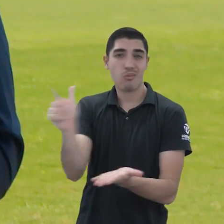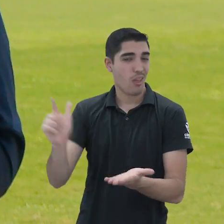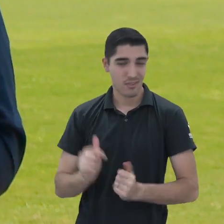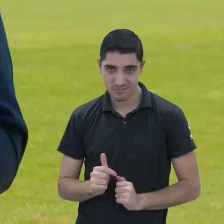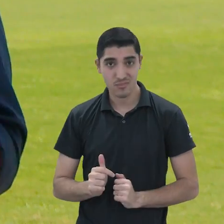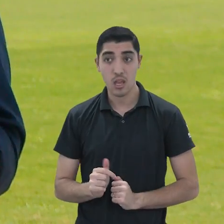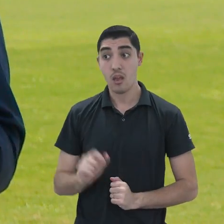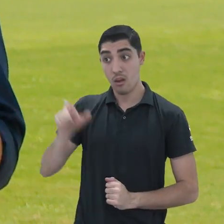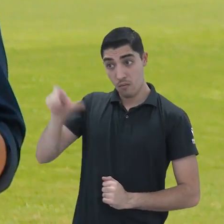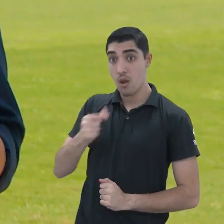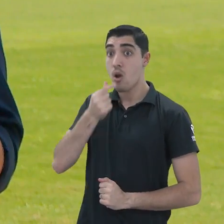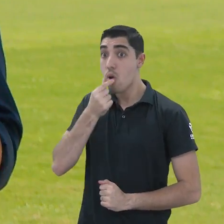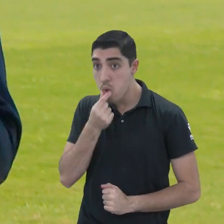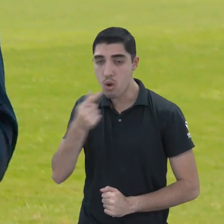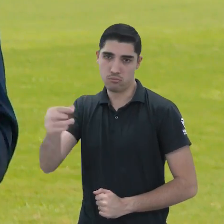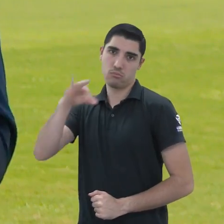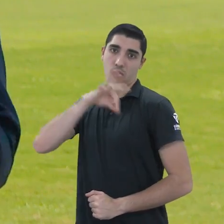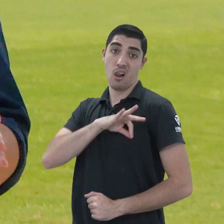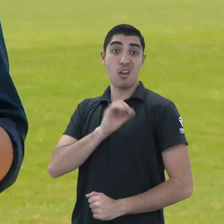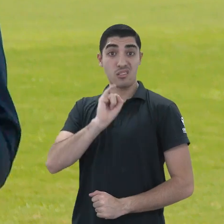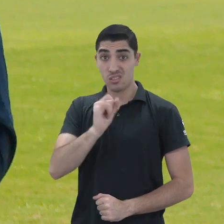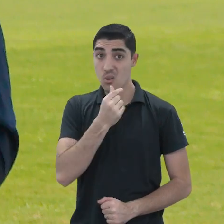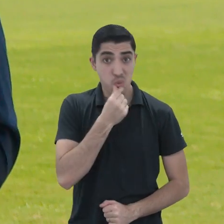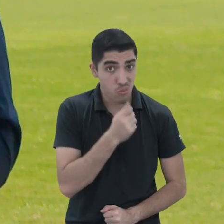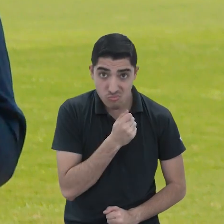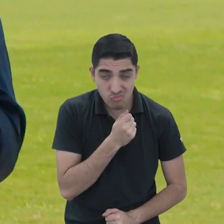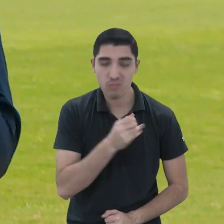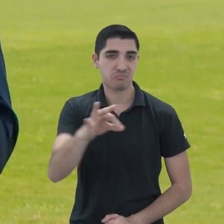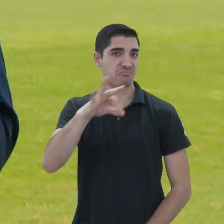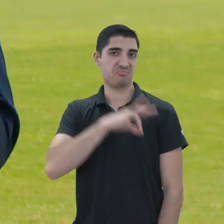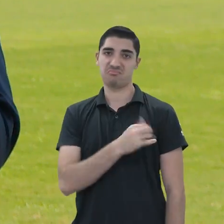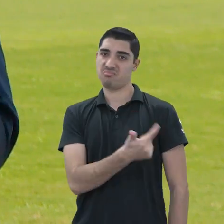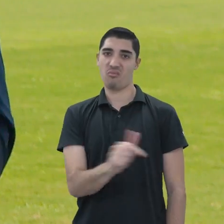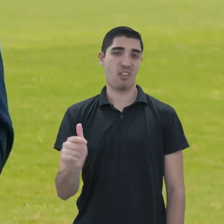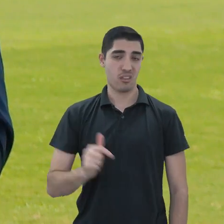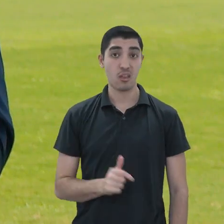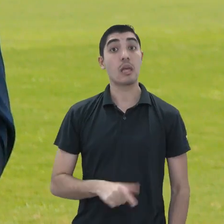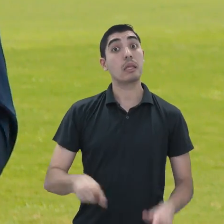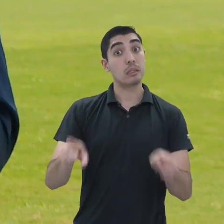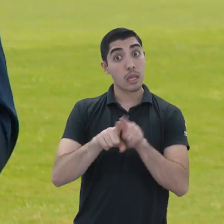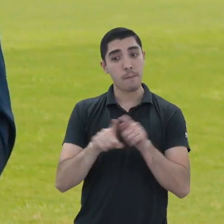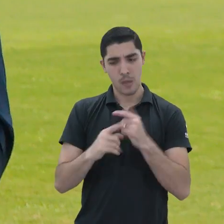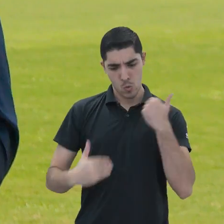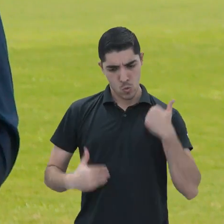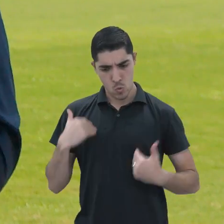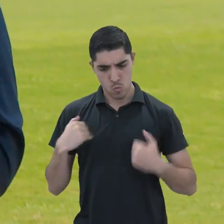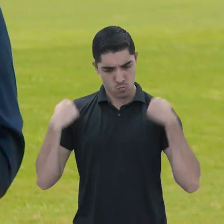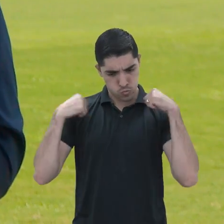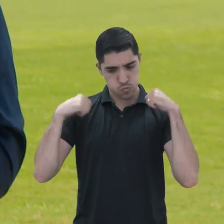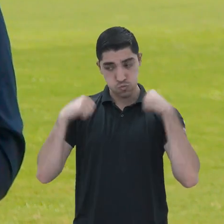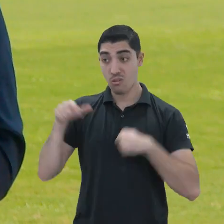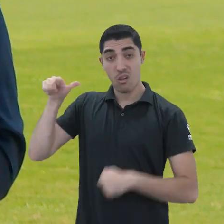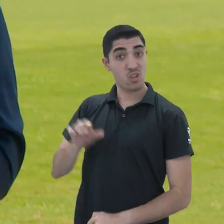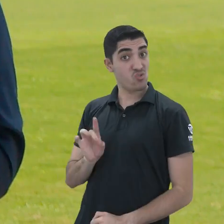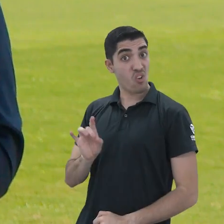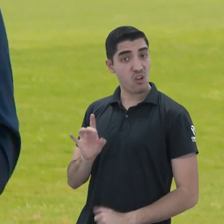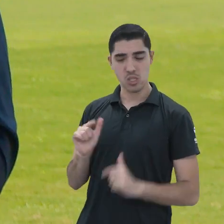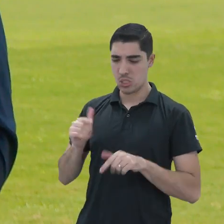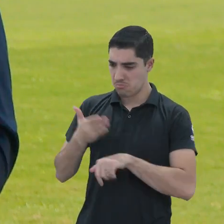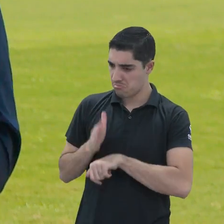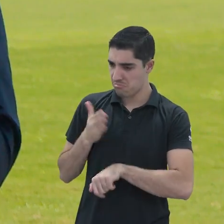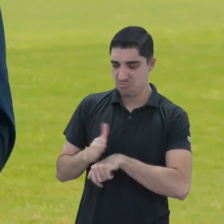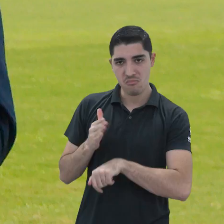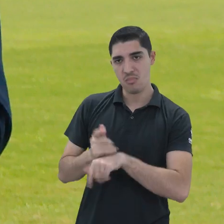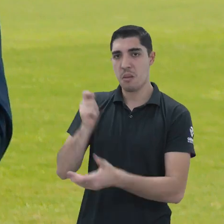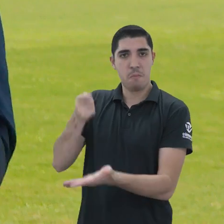futebol. Apitou, recebe. Não apitou, não recebe. E até o preparo físico são eles quem têm que bancar.